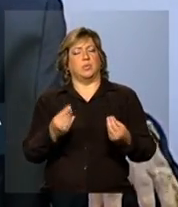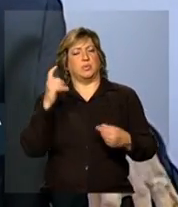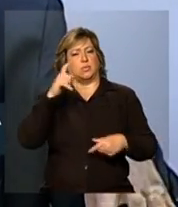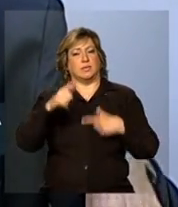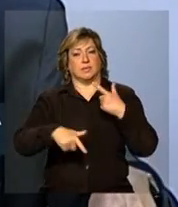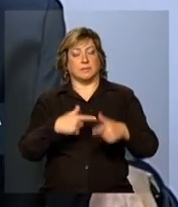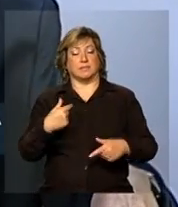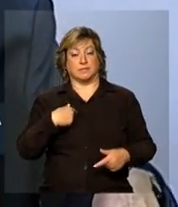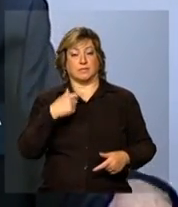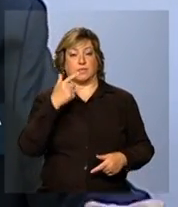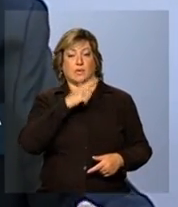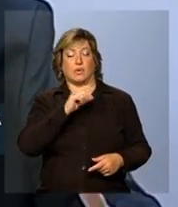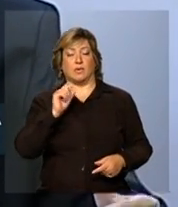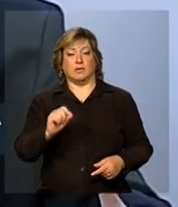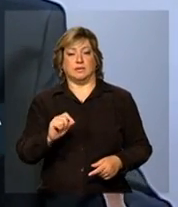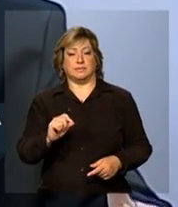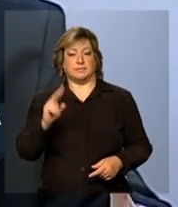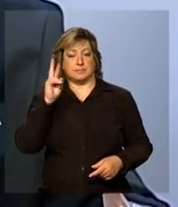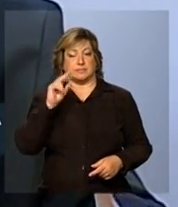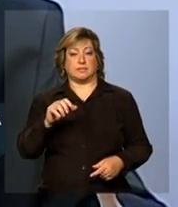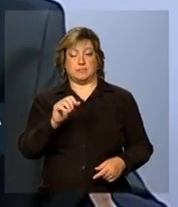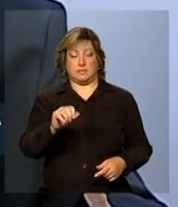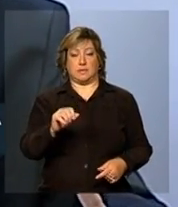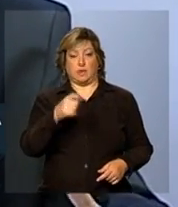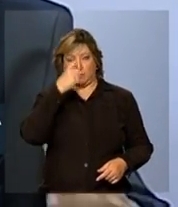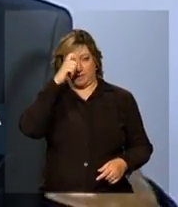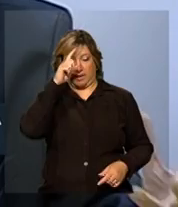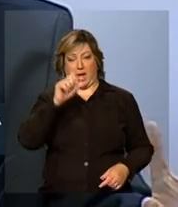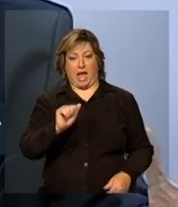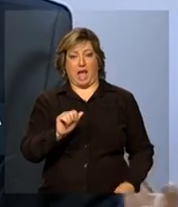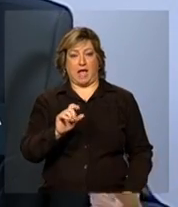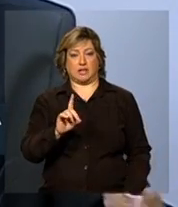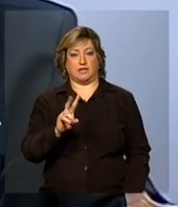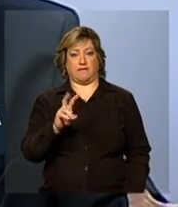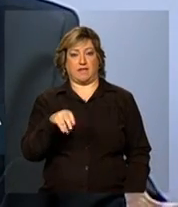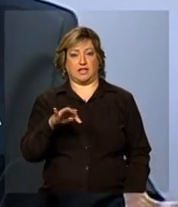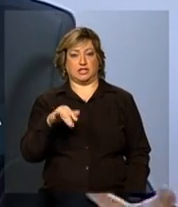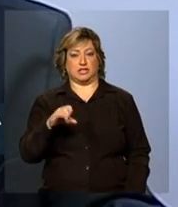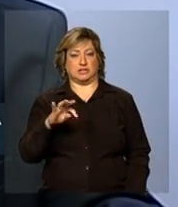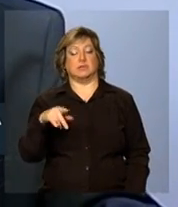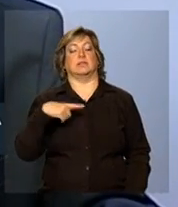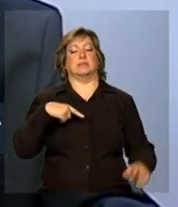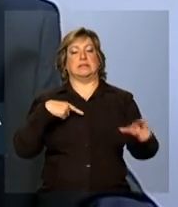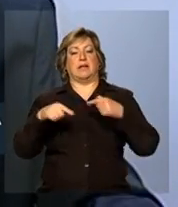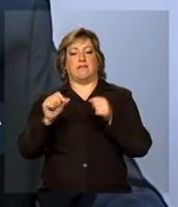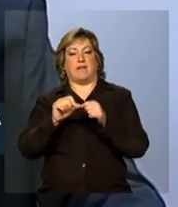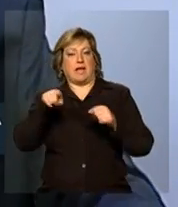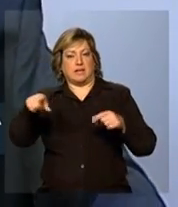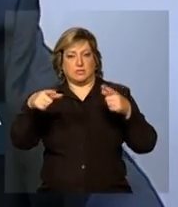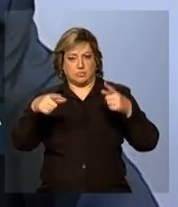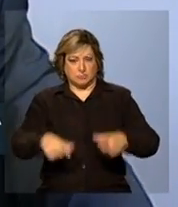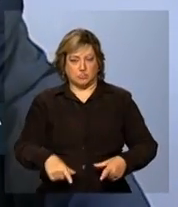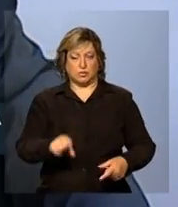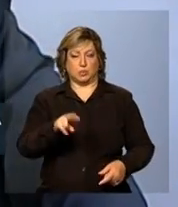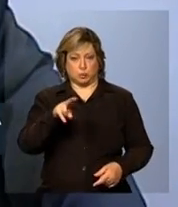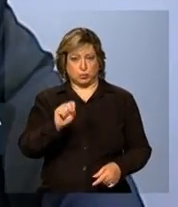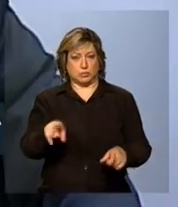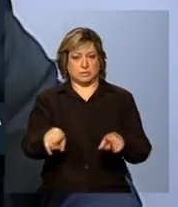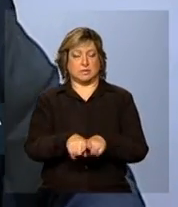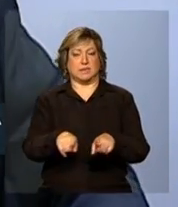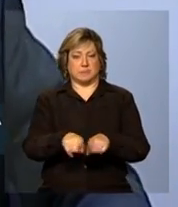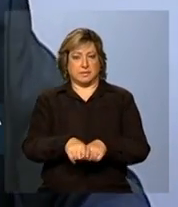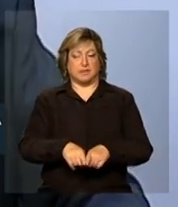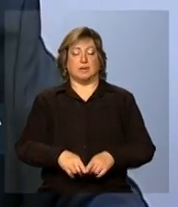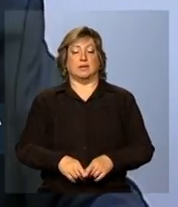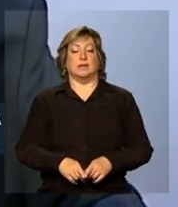gente, não só o meu hospital, que é o Hospital Adventista Silvestre, que eu sou literalmente apaixonado pelo trabalho que fazem lá no SUS também, por